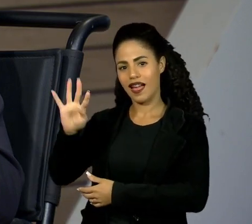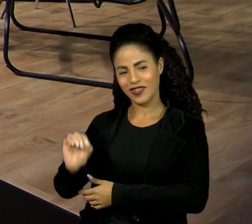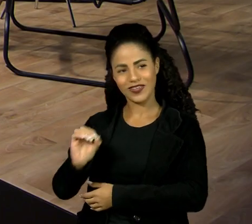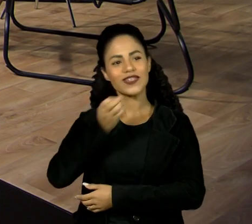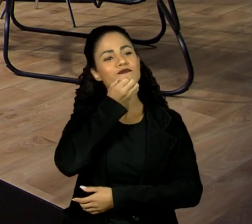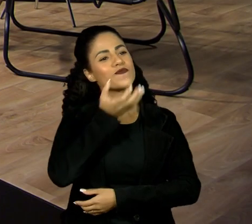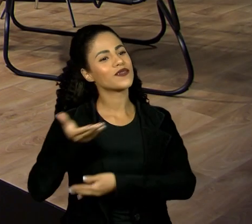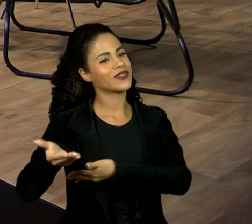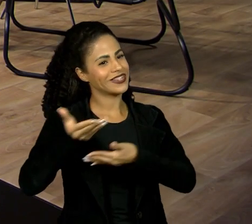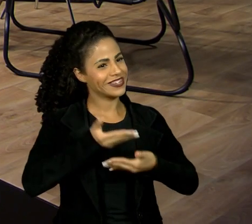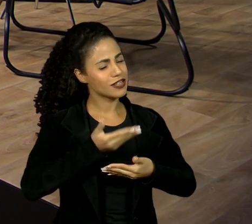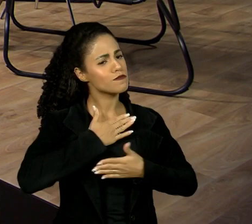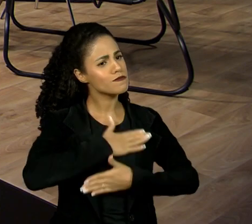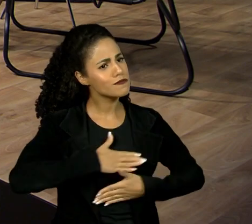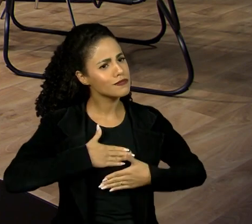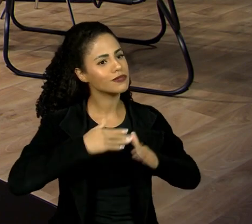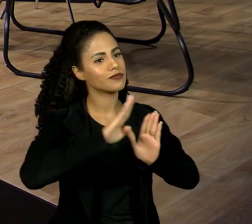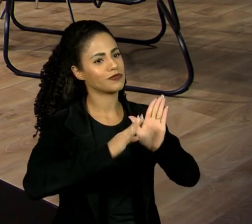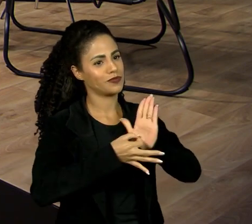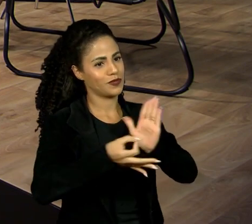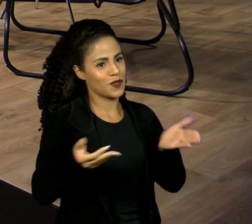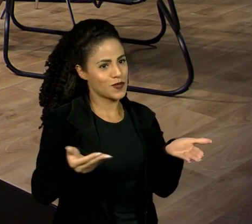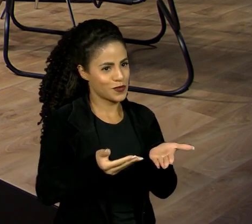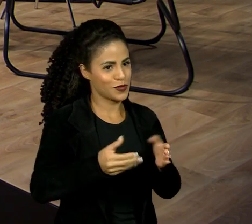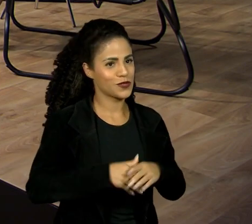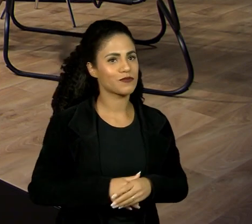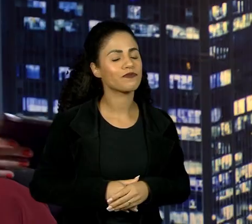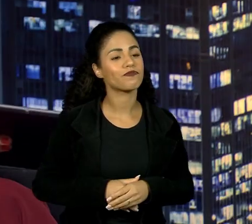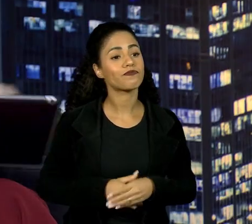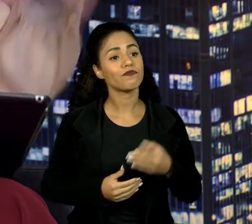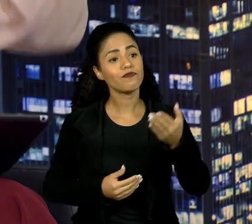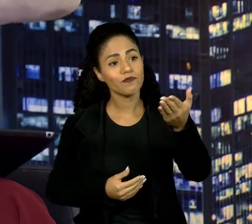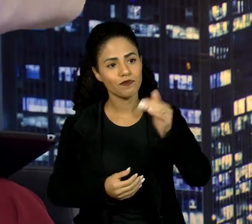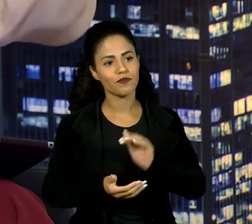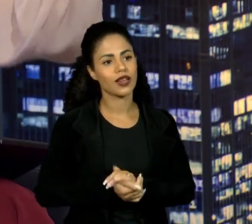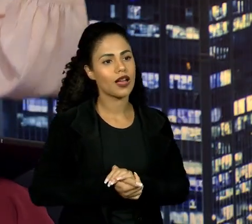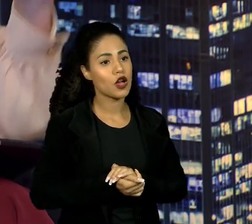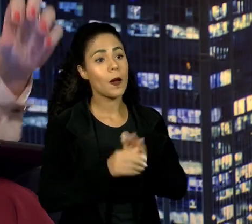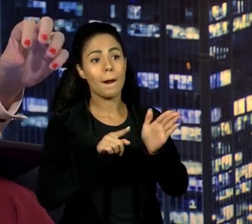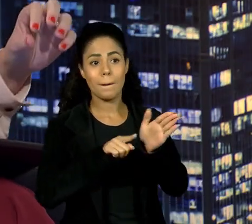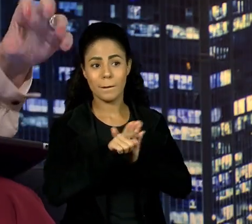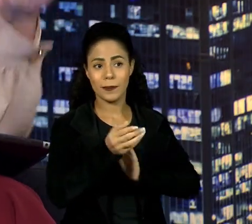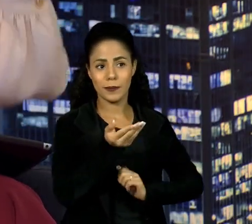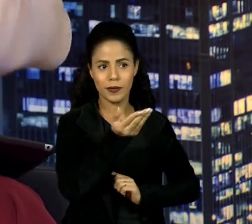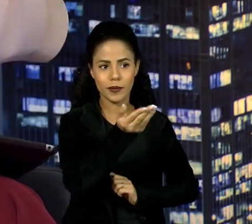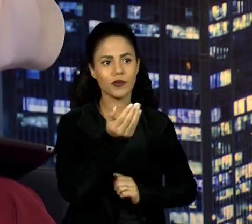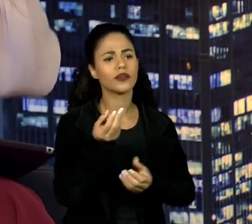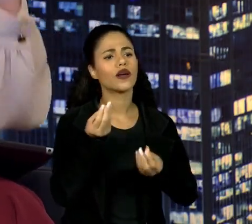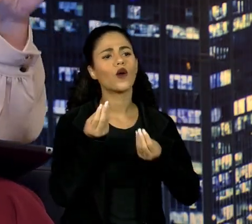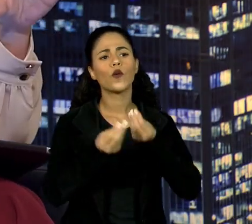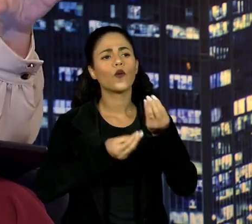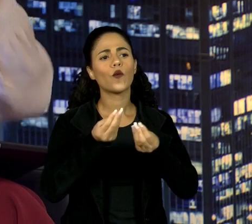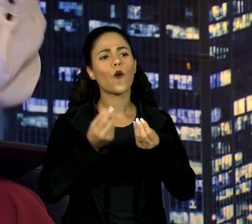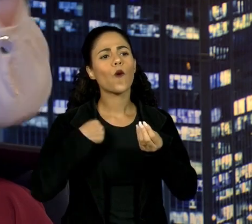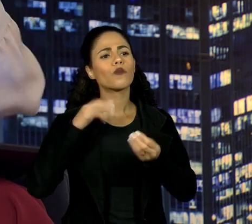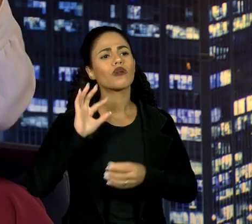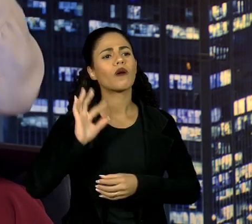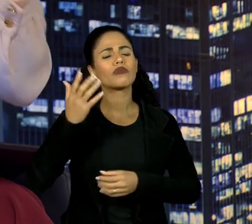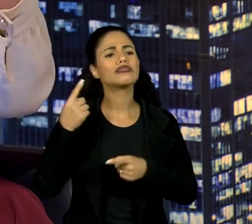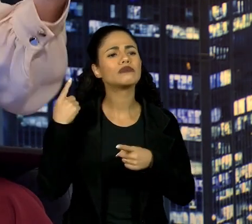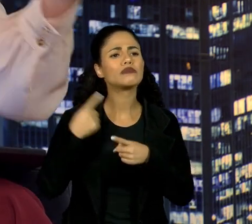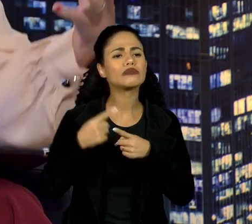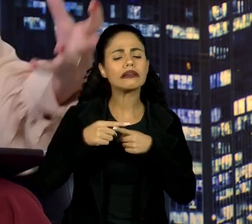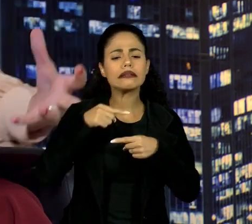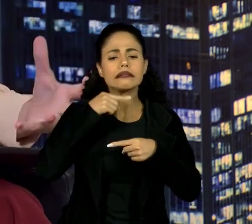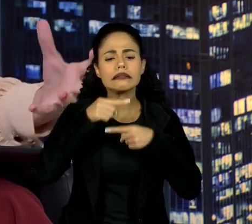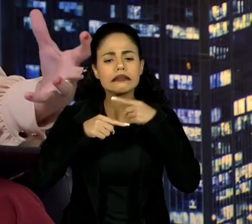muito bem-vindos, é um prazer ter vocês aqui hoje comigo. Doutor Renato, queria começar do começo, né? O que é a infertilidade e quais são